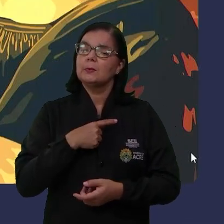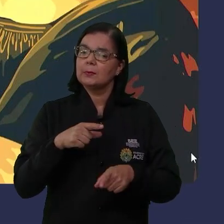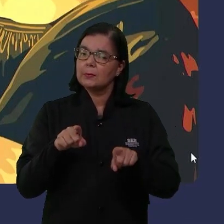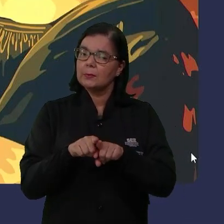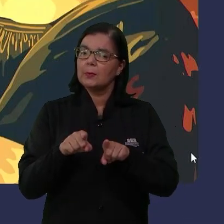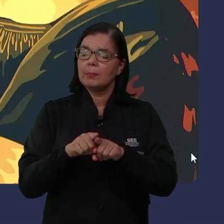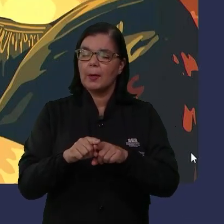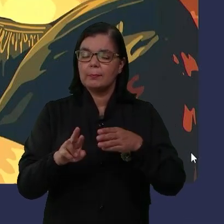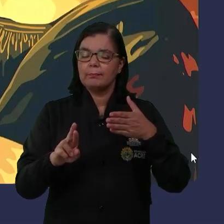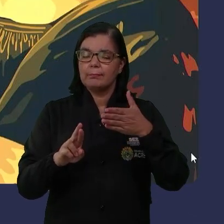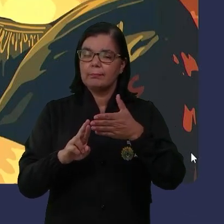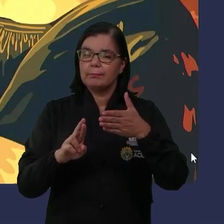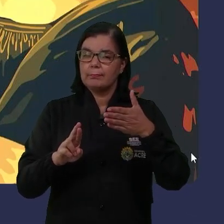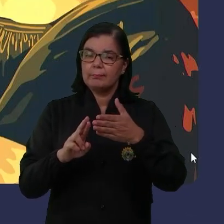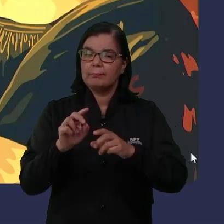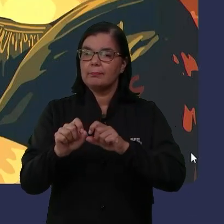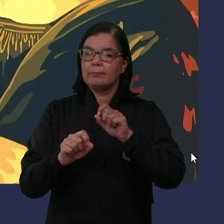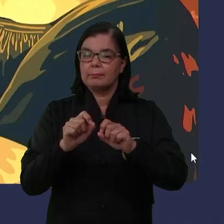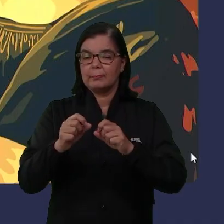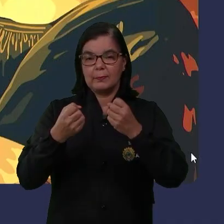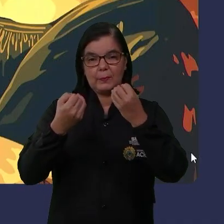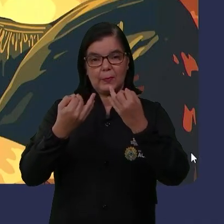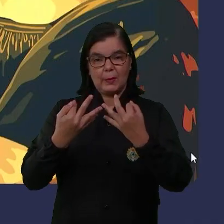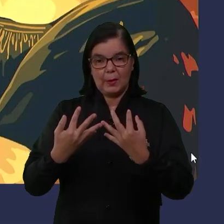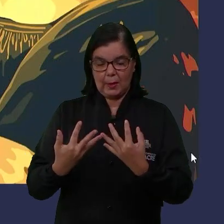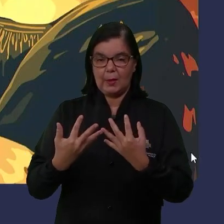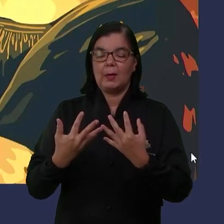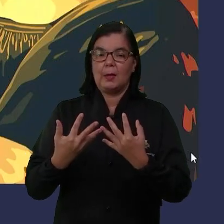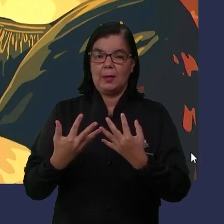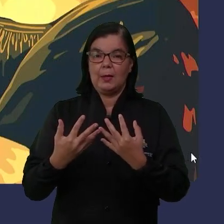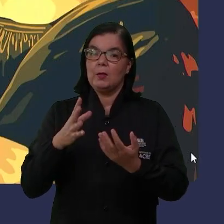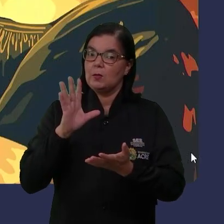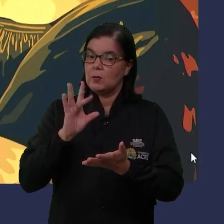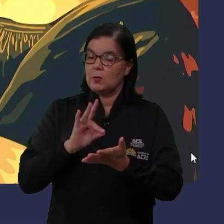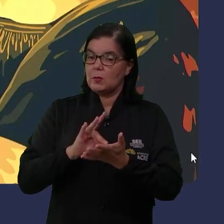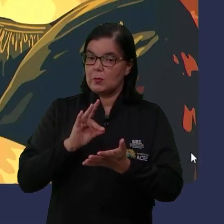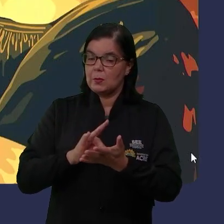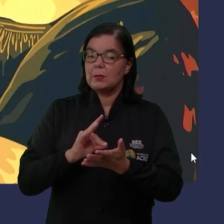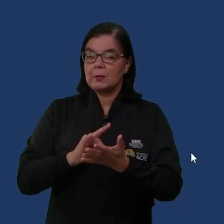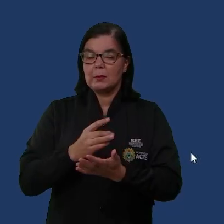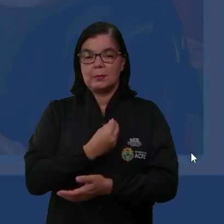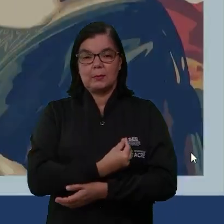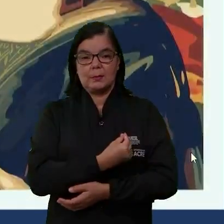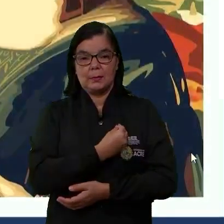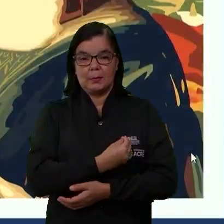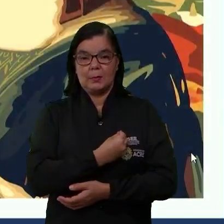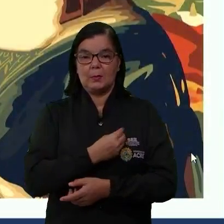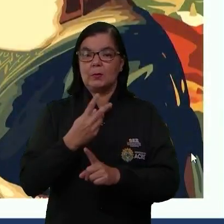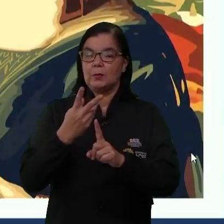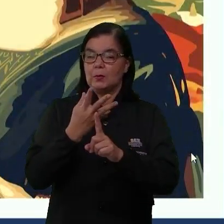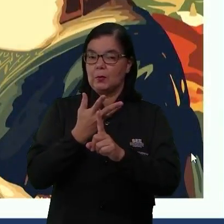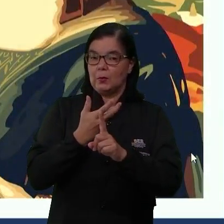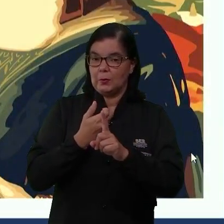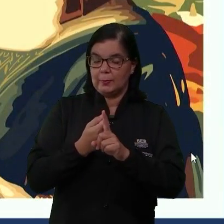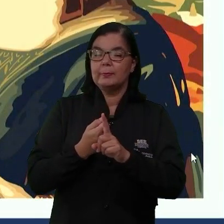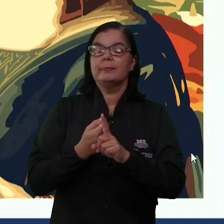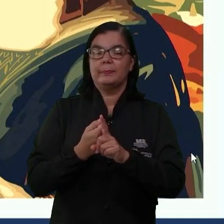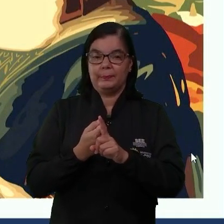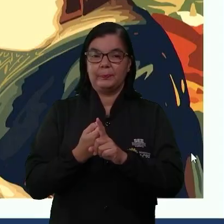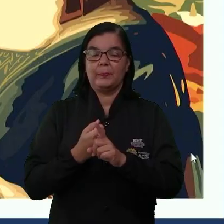fazem referências a composições reais, composições existentes de artistas plásticos